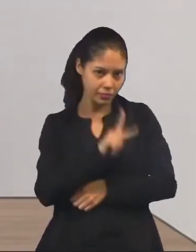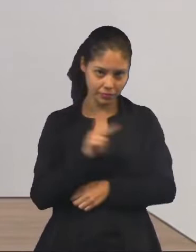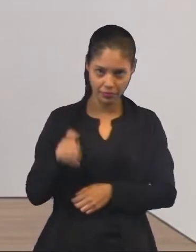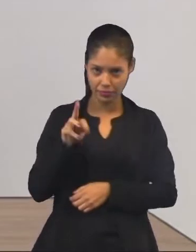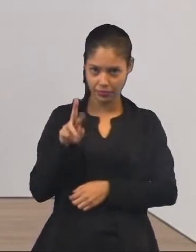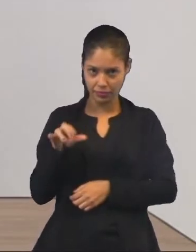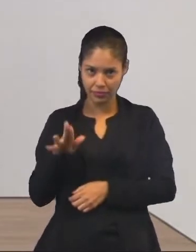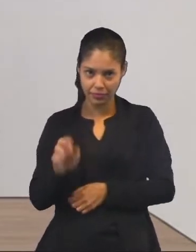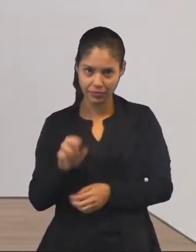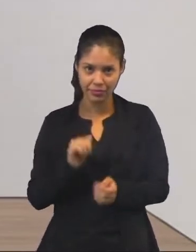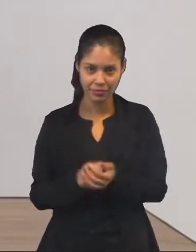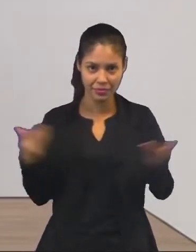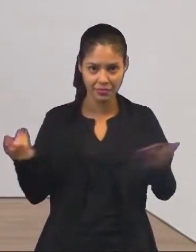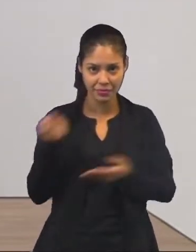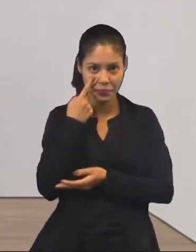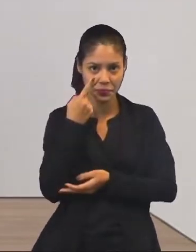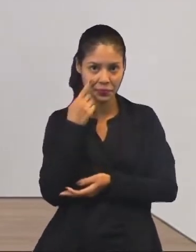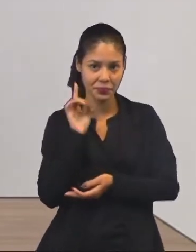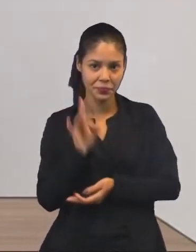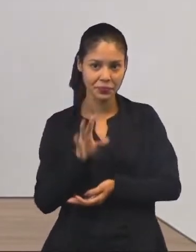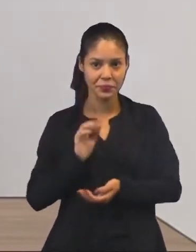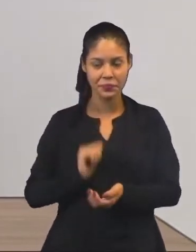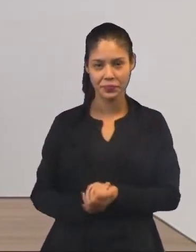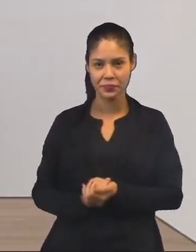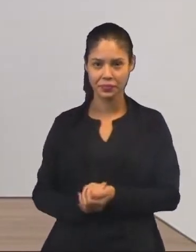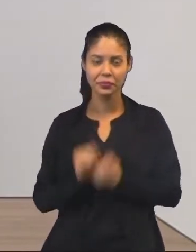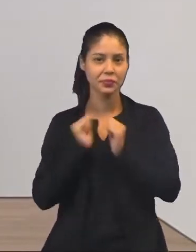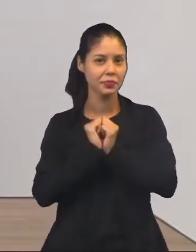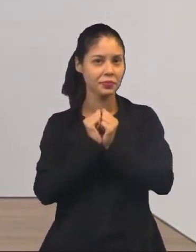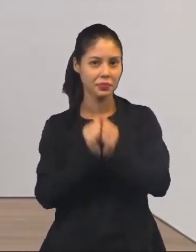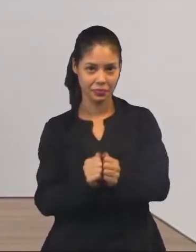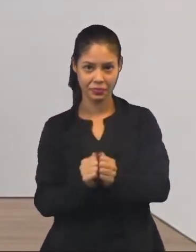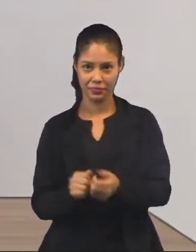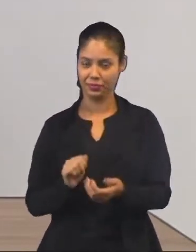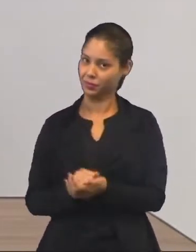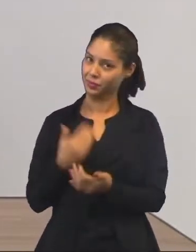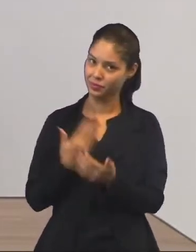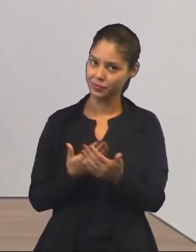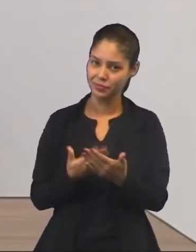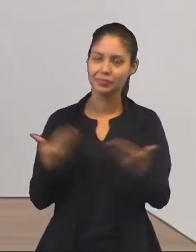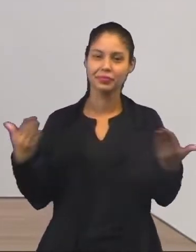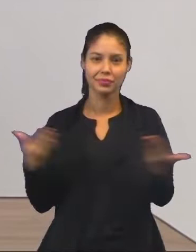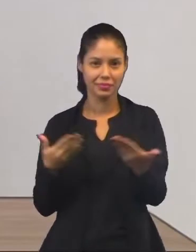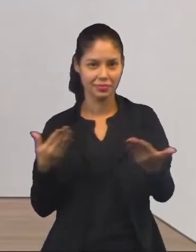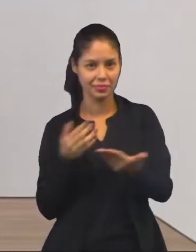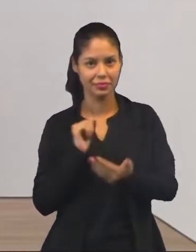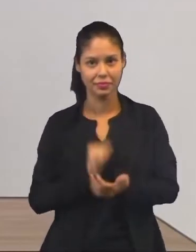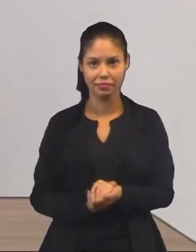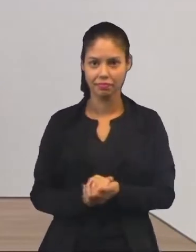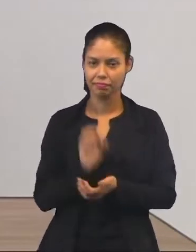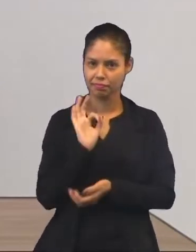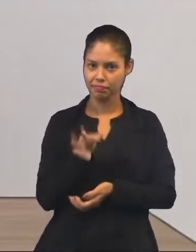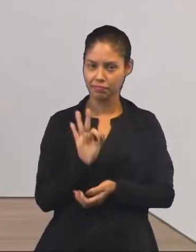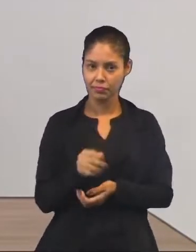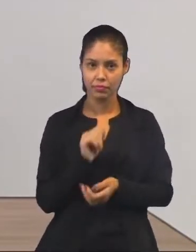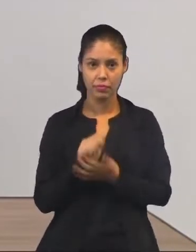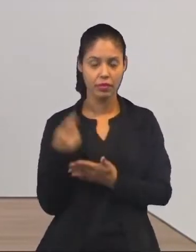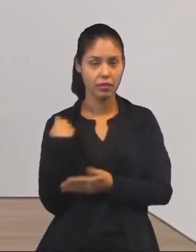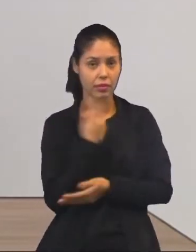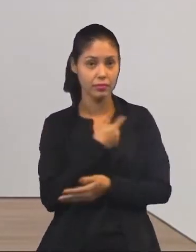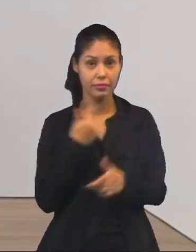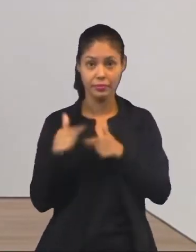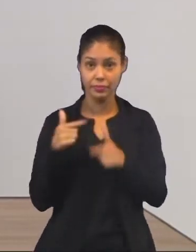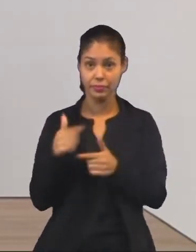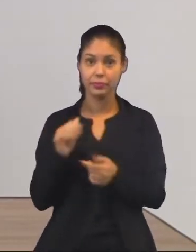professora Marilane. E olha só, turma, eu quero contar com a tua participação na nossa aula de hoje, certo? Vamos estar trabalhando